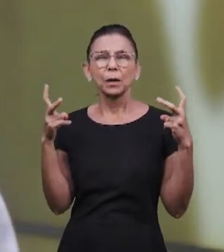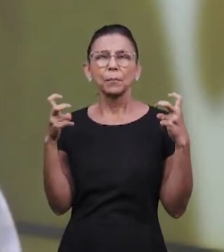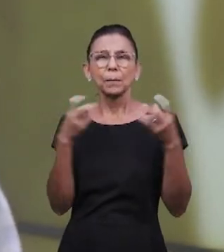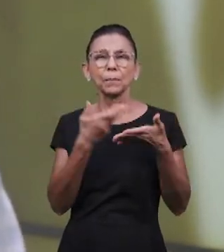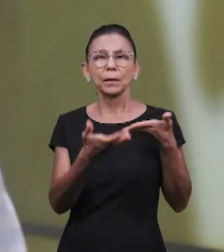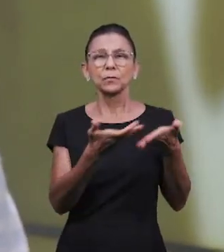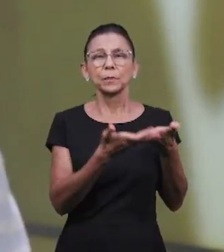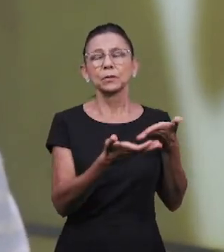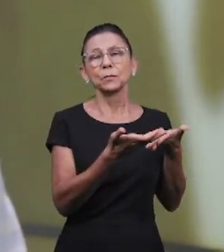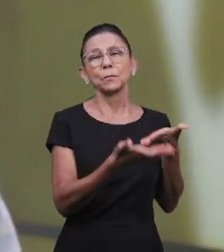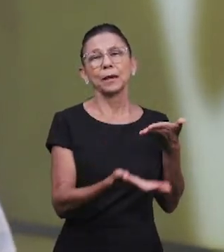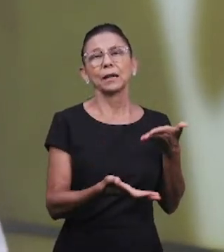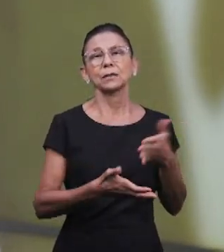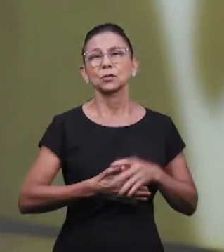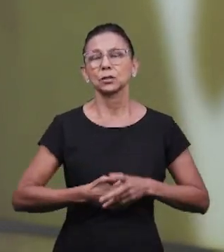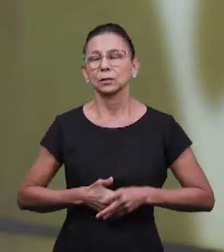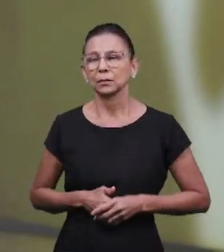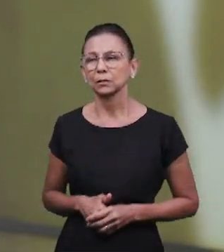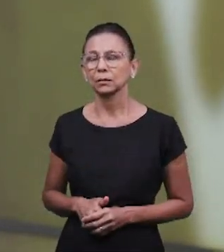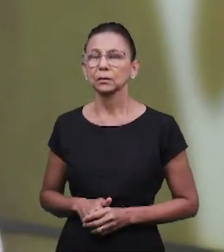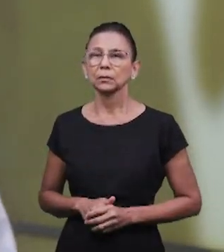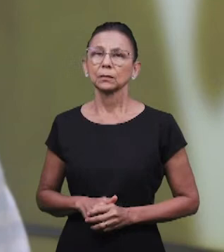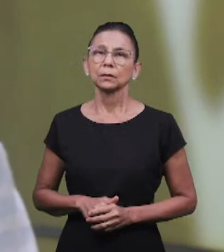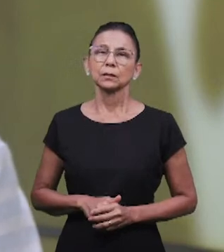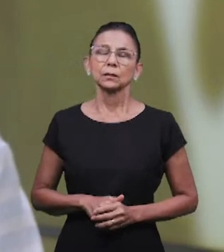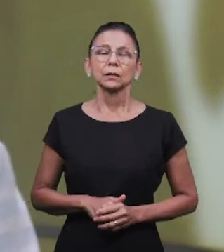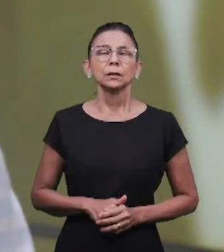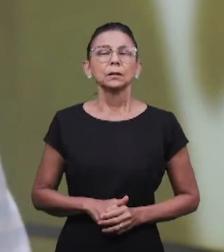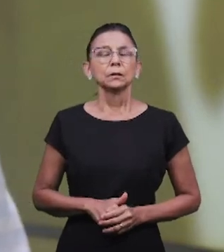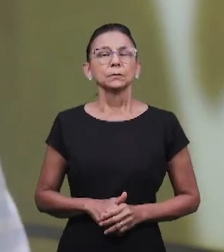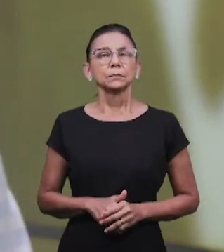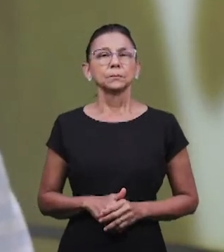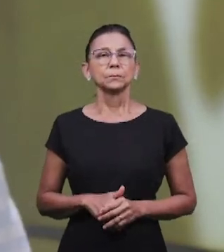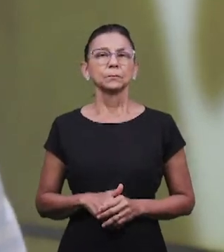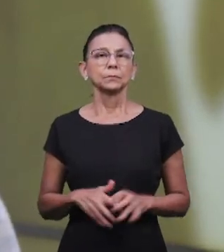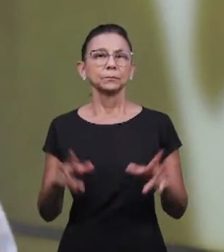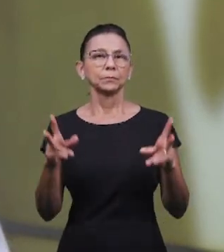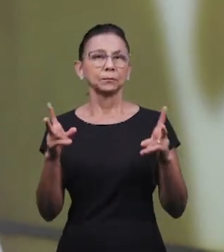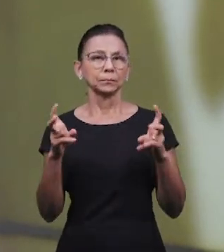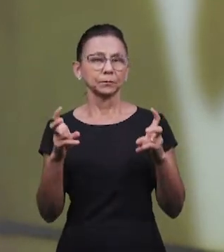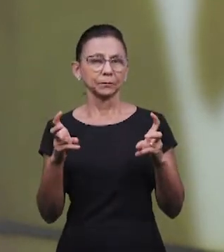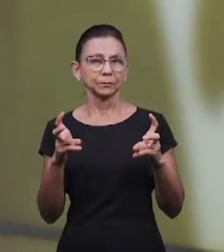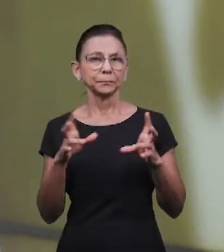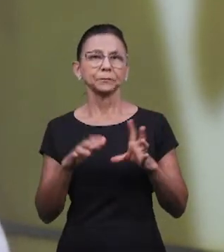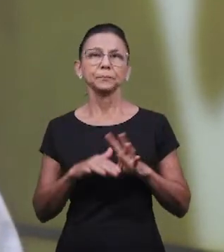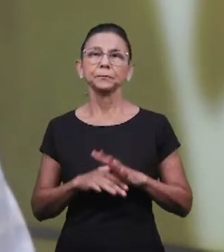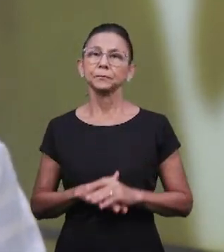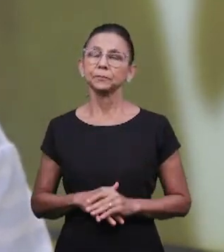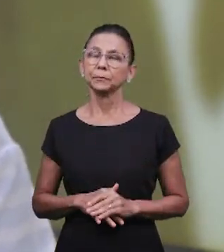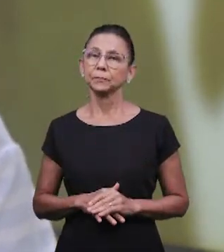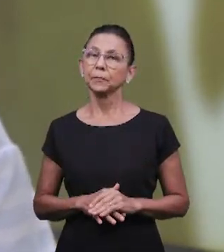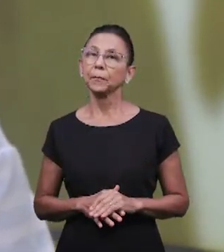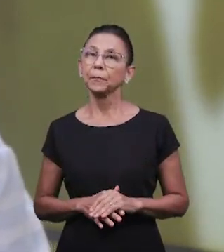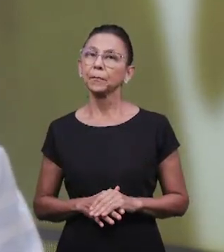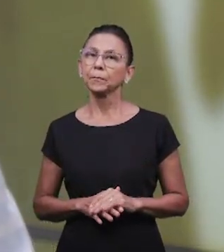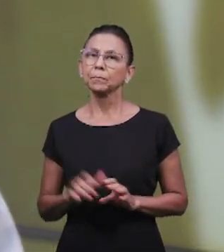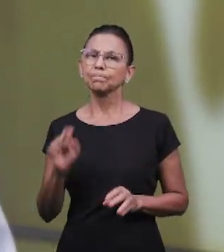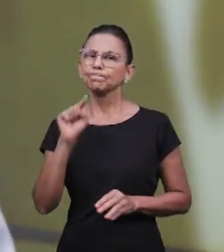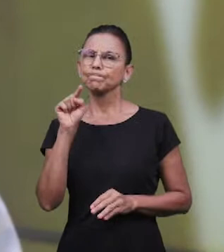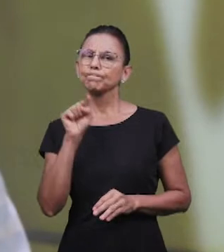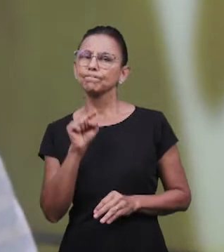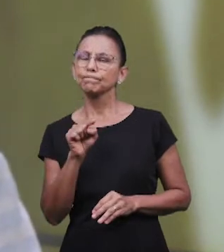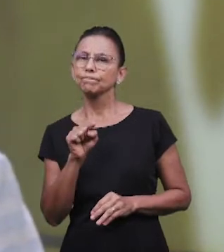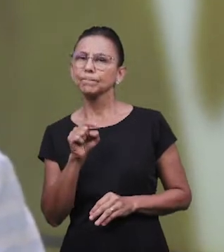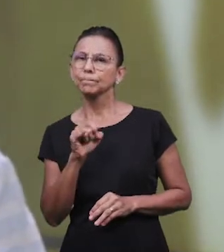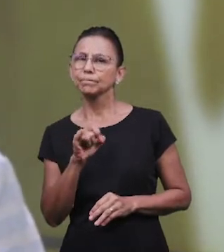não é todas as coisinhas, não tá ouvindo. Não, nós temos um marco de desenvolvimento, mas é bom abrir um alerta. Independente de ser ou